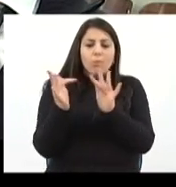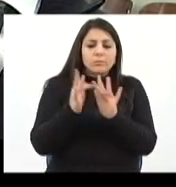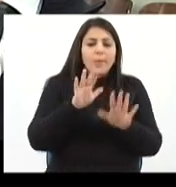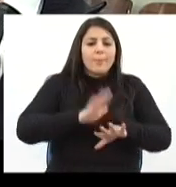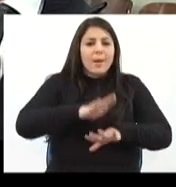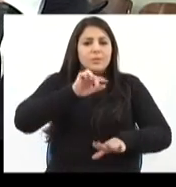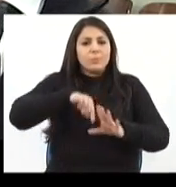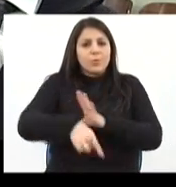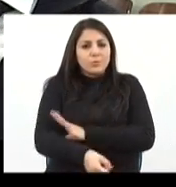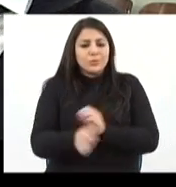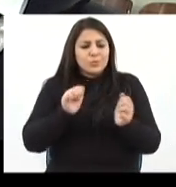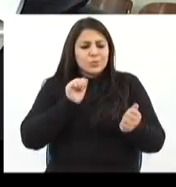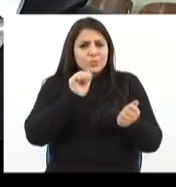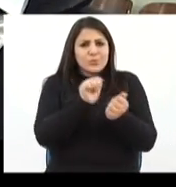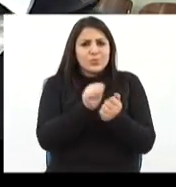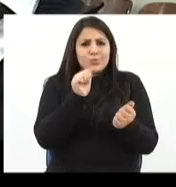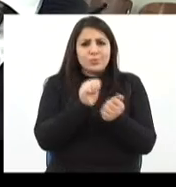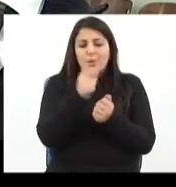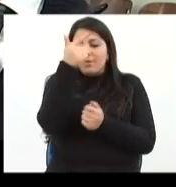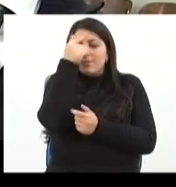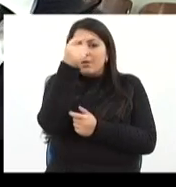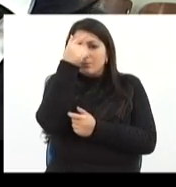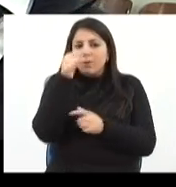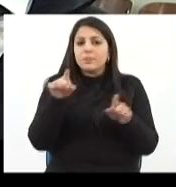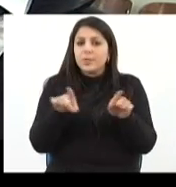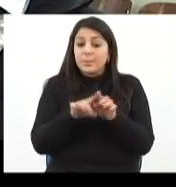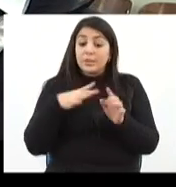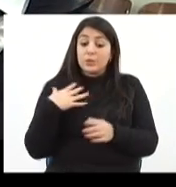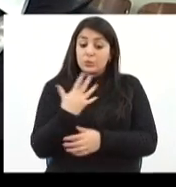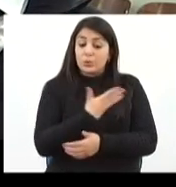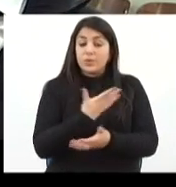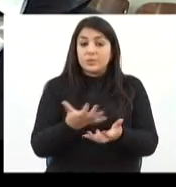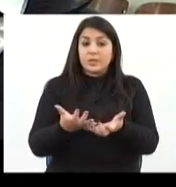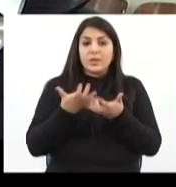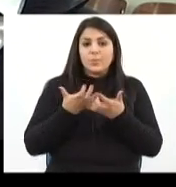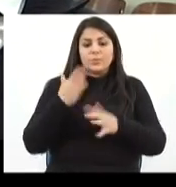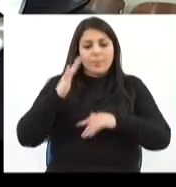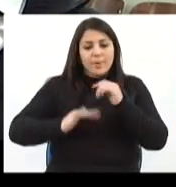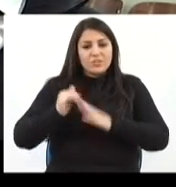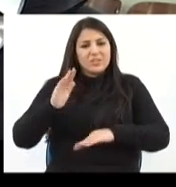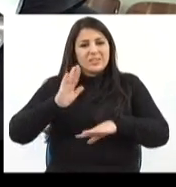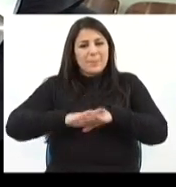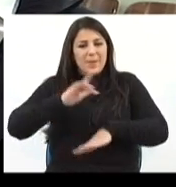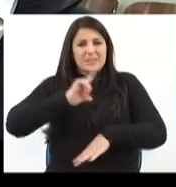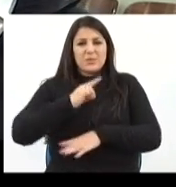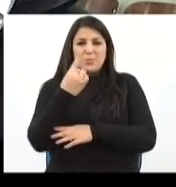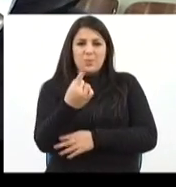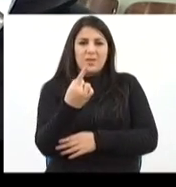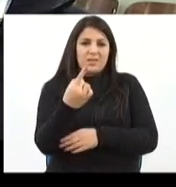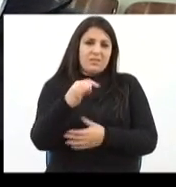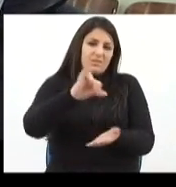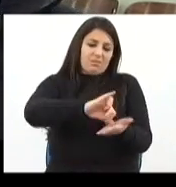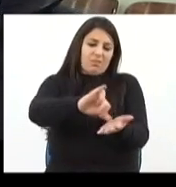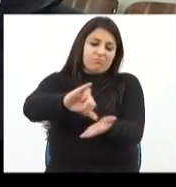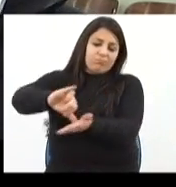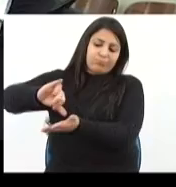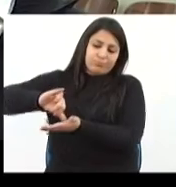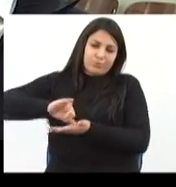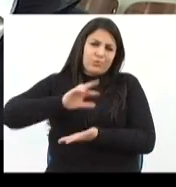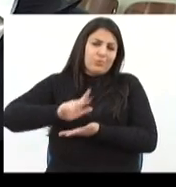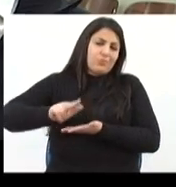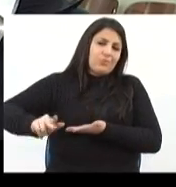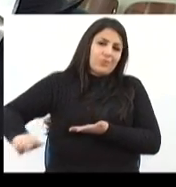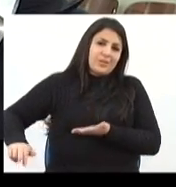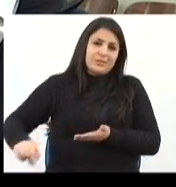maior, junto à universidade também. Então nós queremos, na verdade, criar mais de uma central de prática. Partiremos da base da